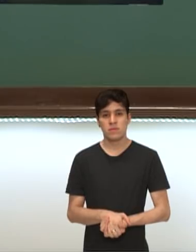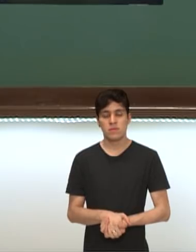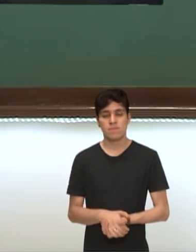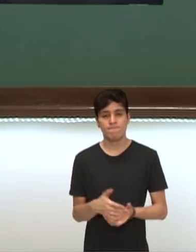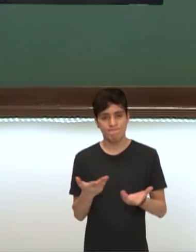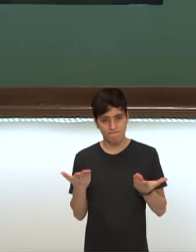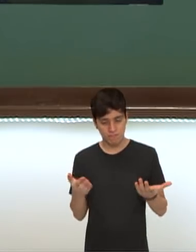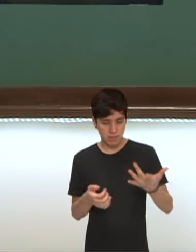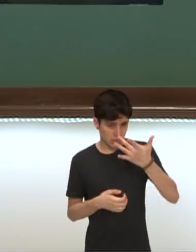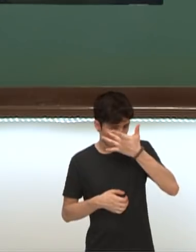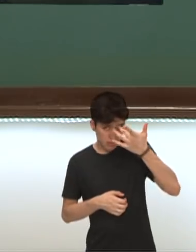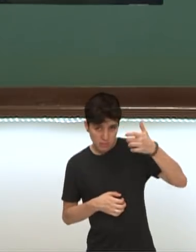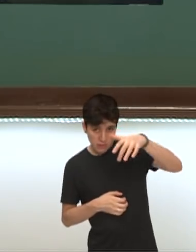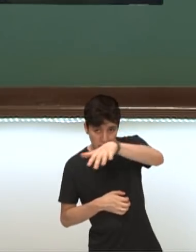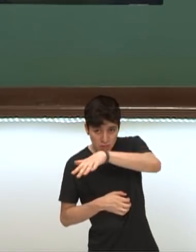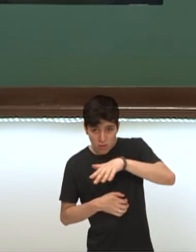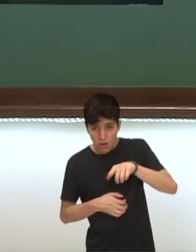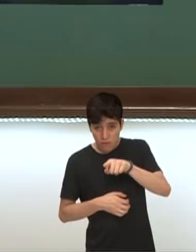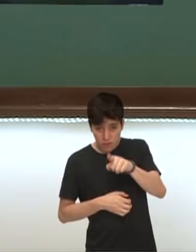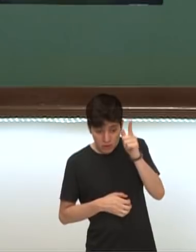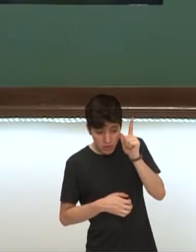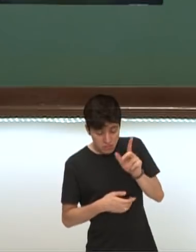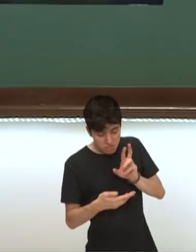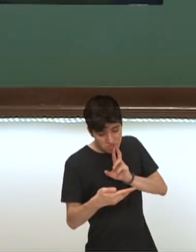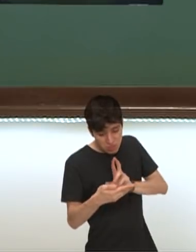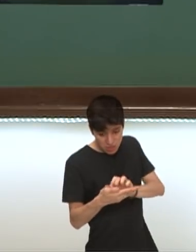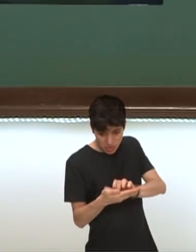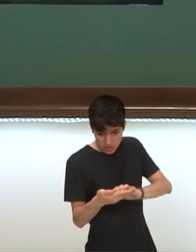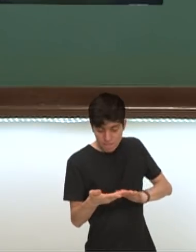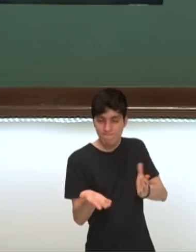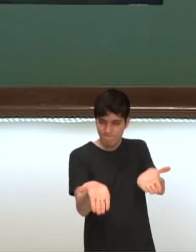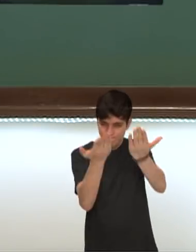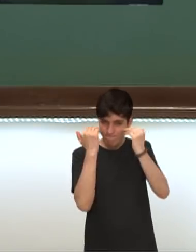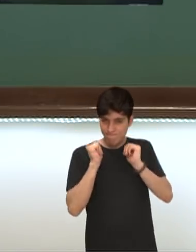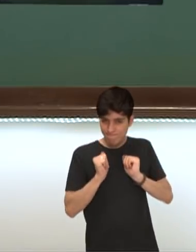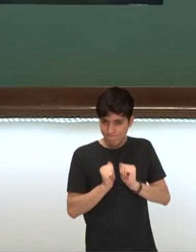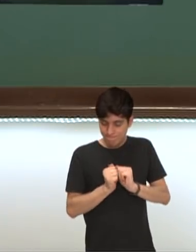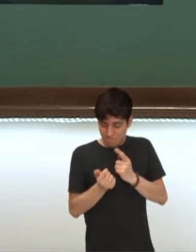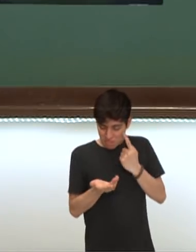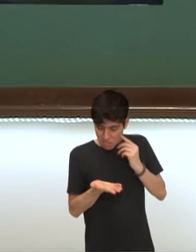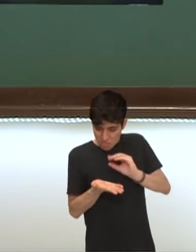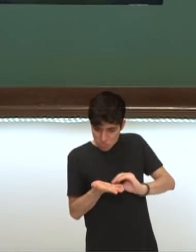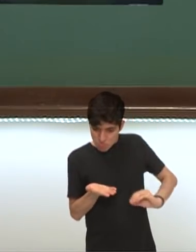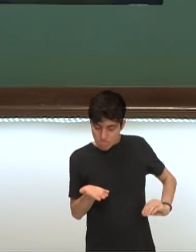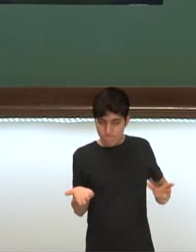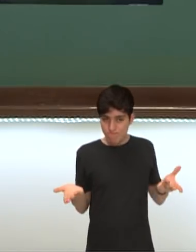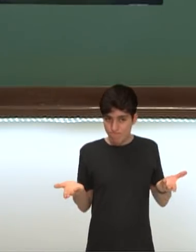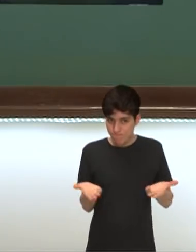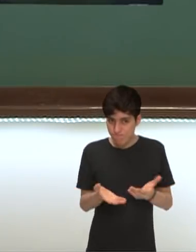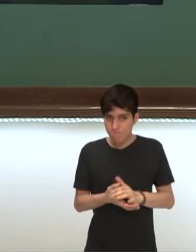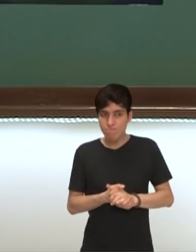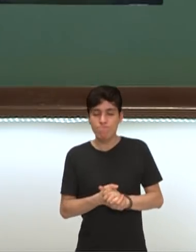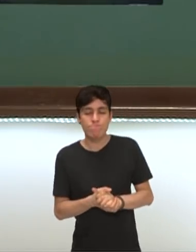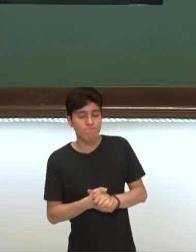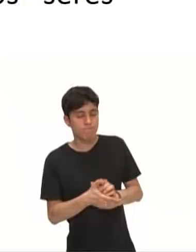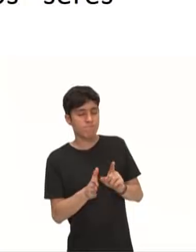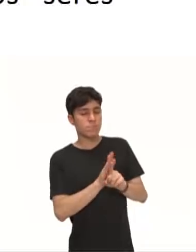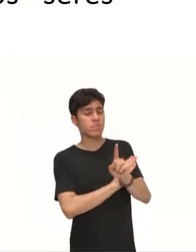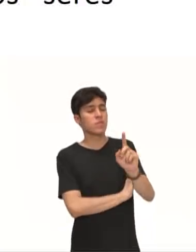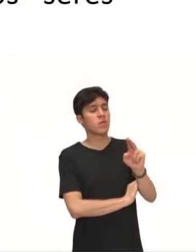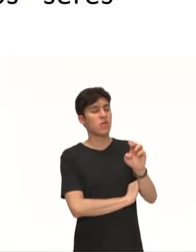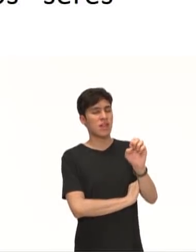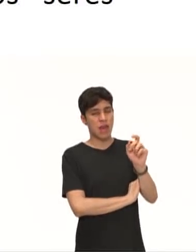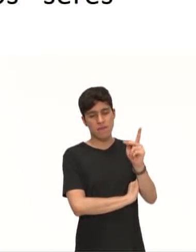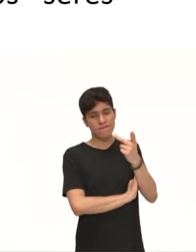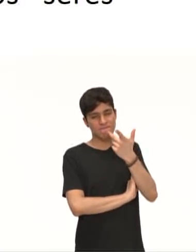Então, pessoal, conseguiram responder ao nosso exercício? Vamos lá, vamos analisar ele novamente? Ele pergunta aqui da Unesp, os